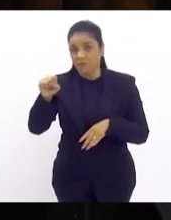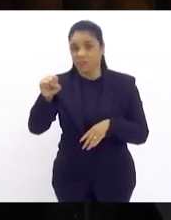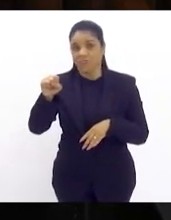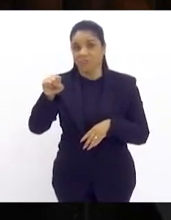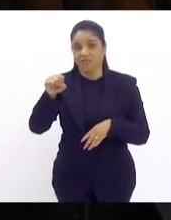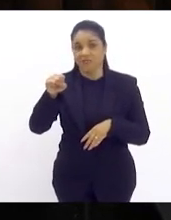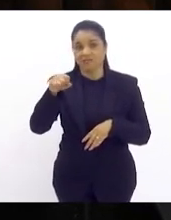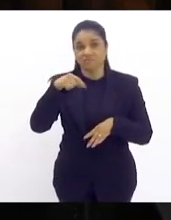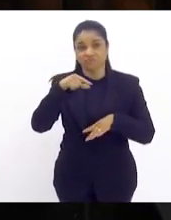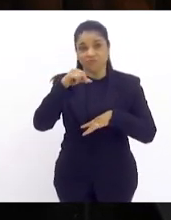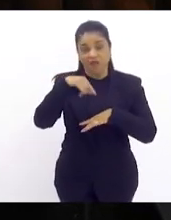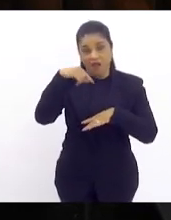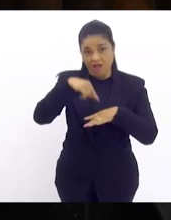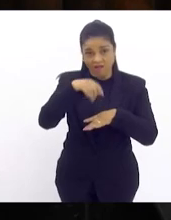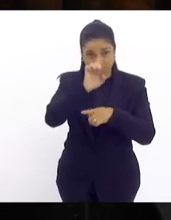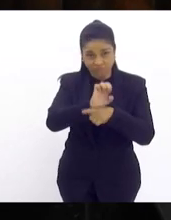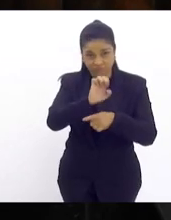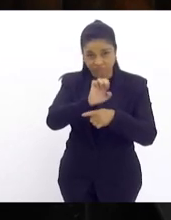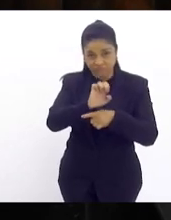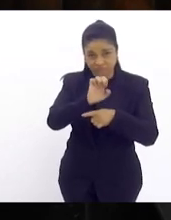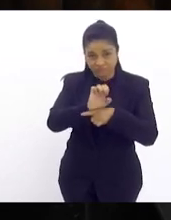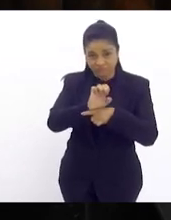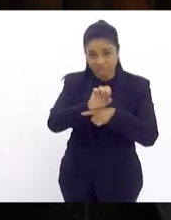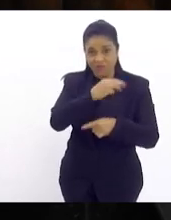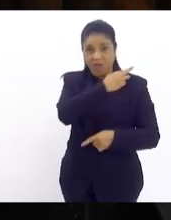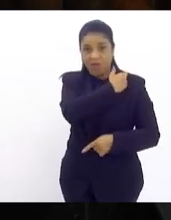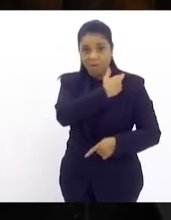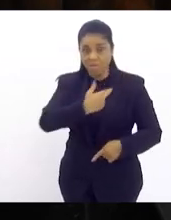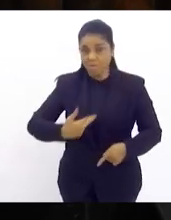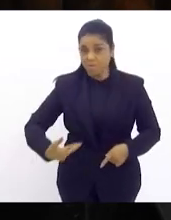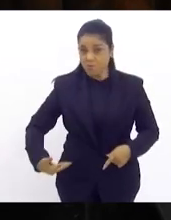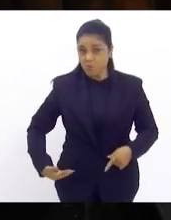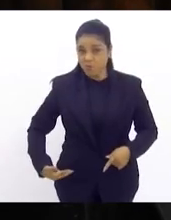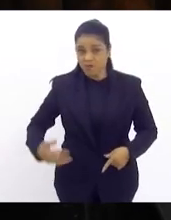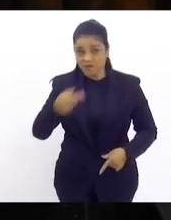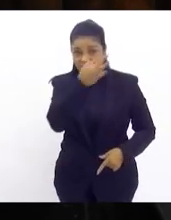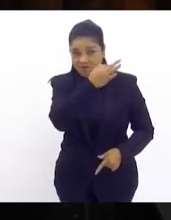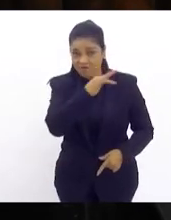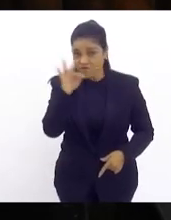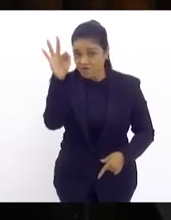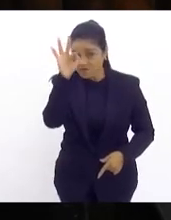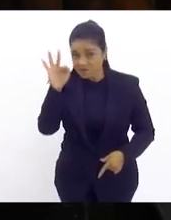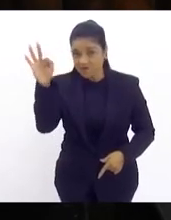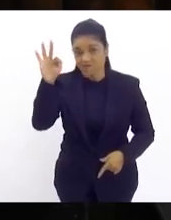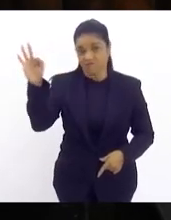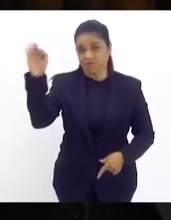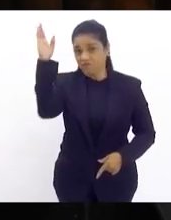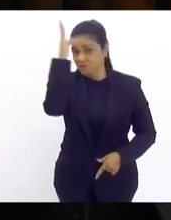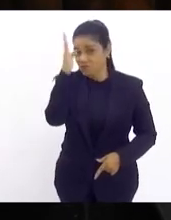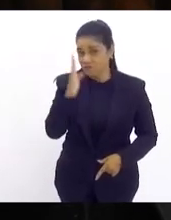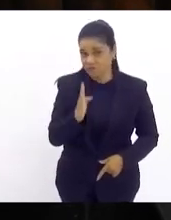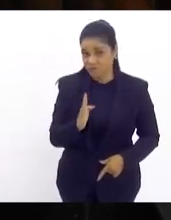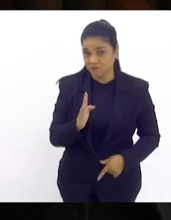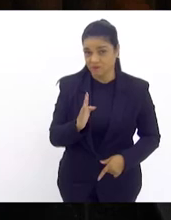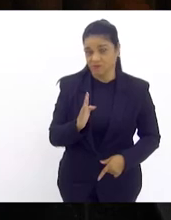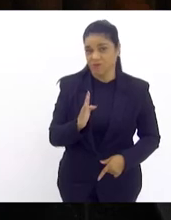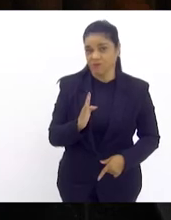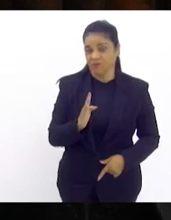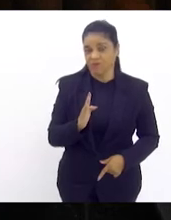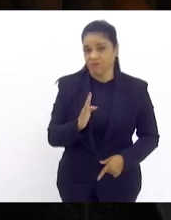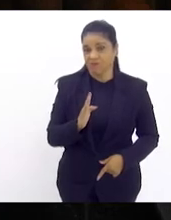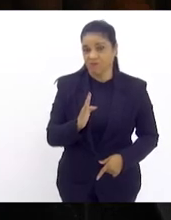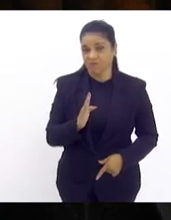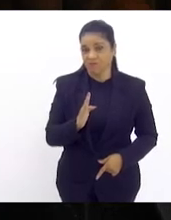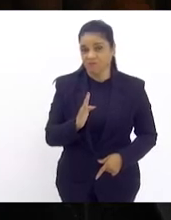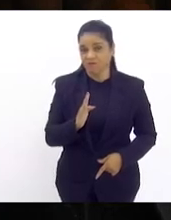a República Federativa do Brasil que é